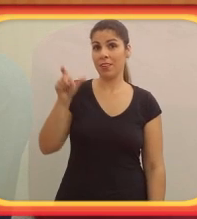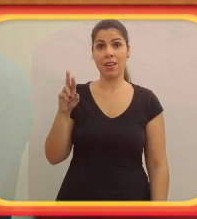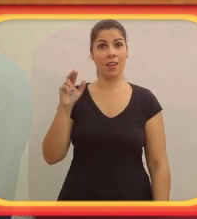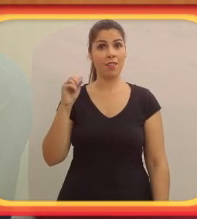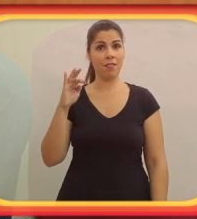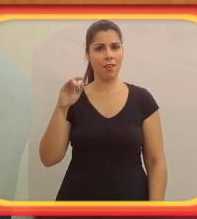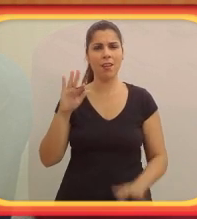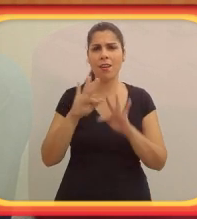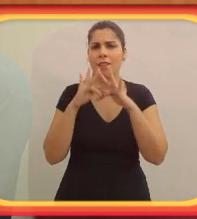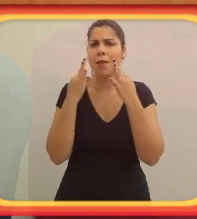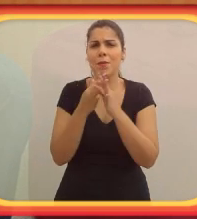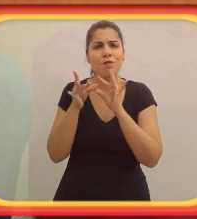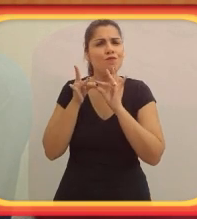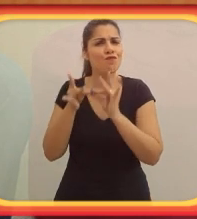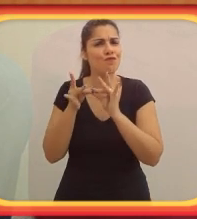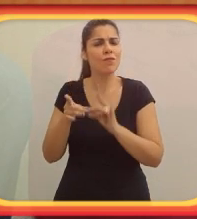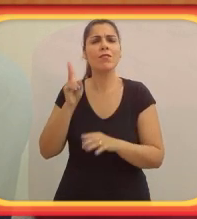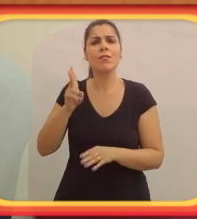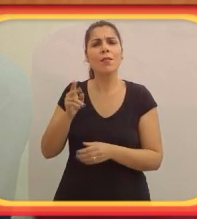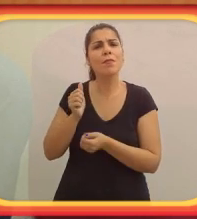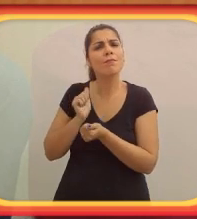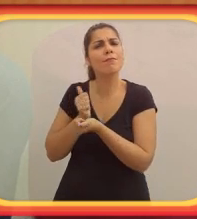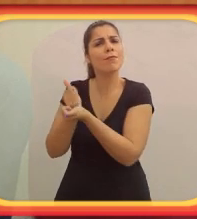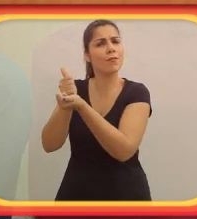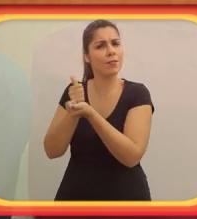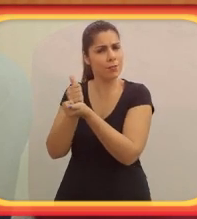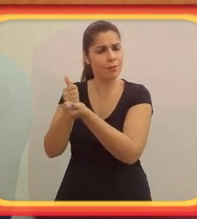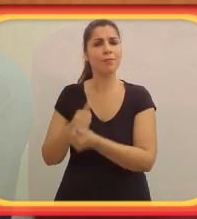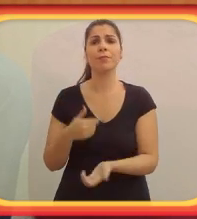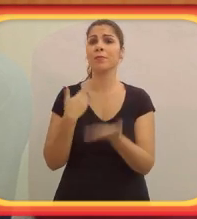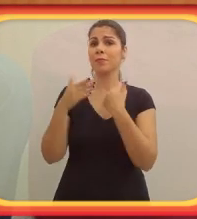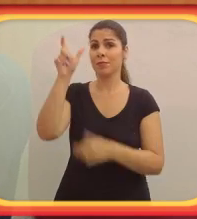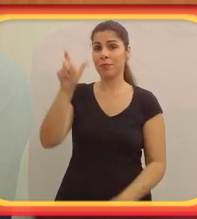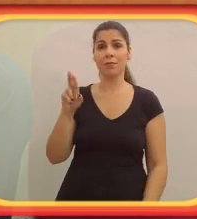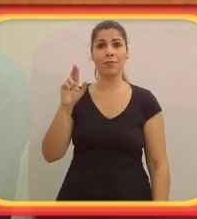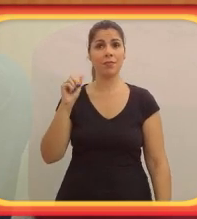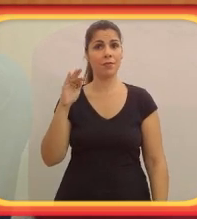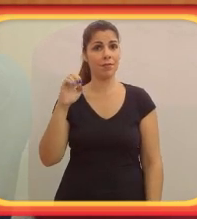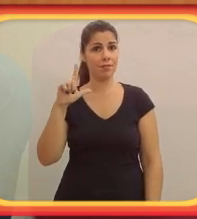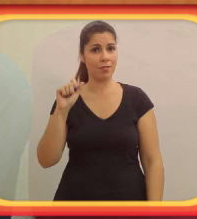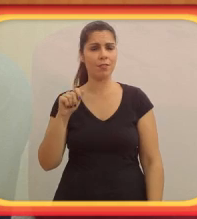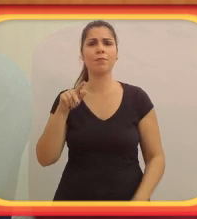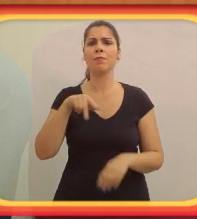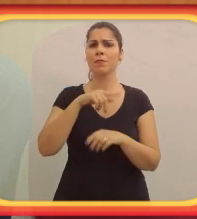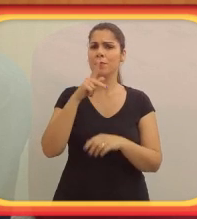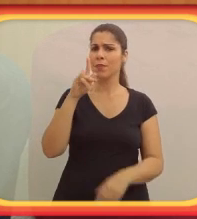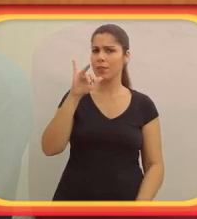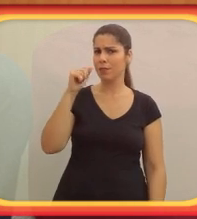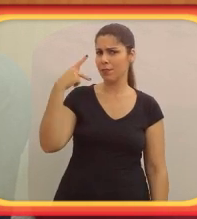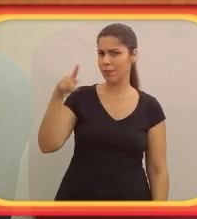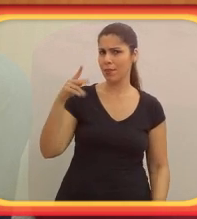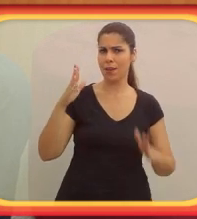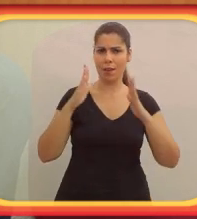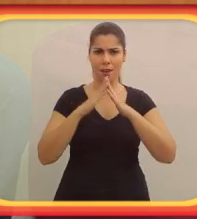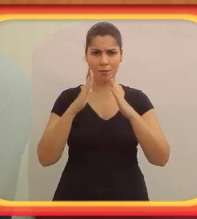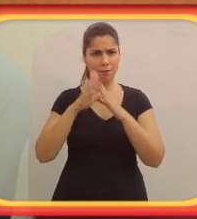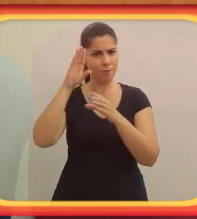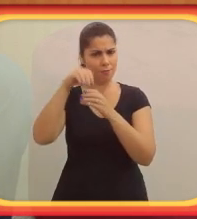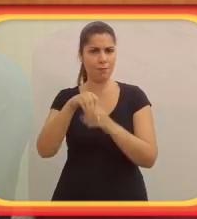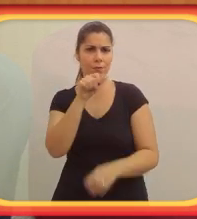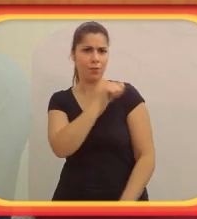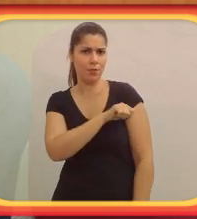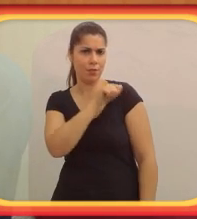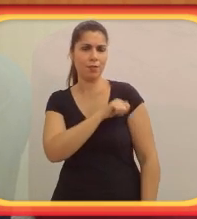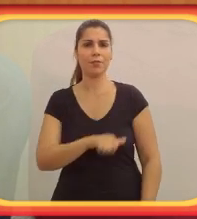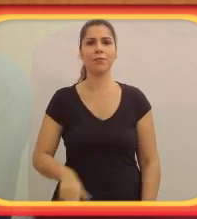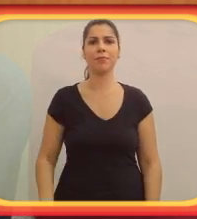A família é muito presente na vida de Rafaela e sempre a apoia. Conversamos com Rafaela e os pais na casa